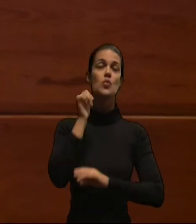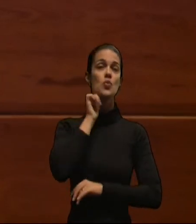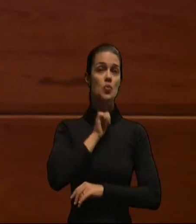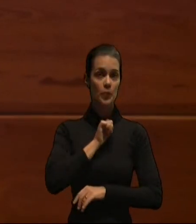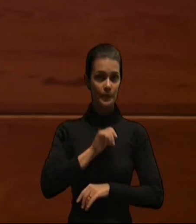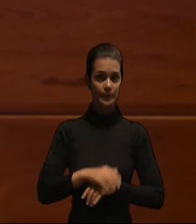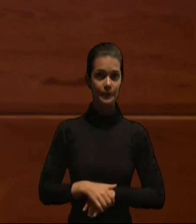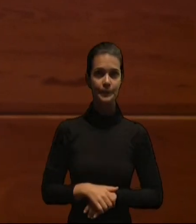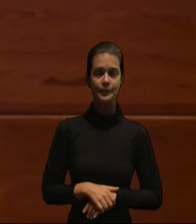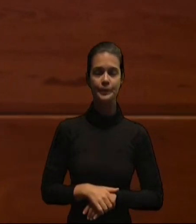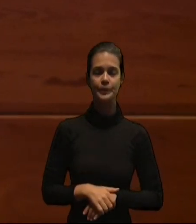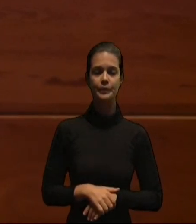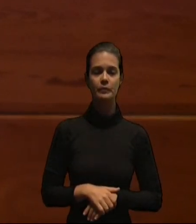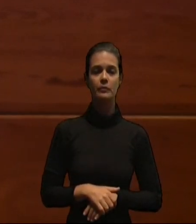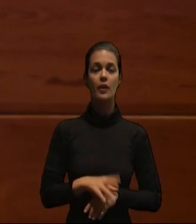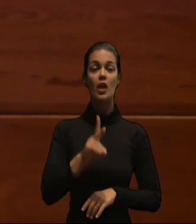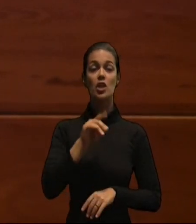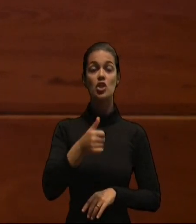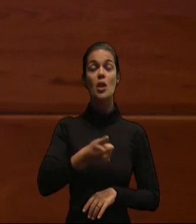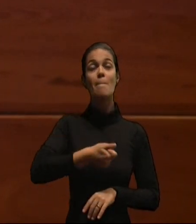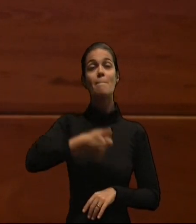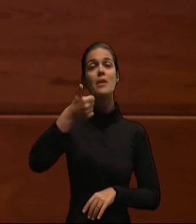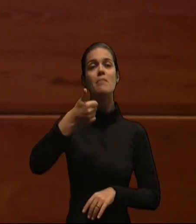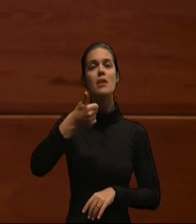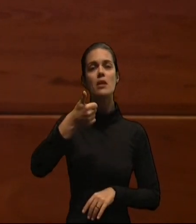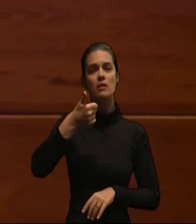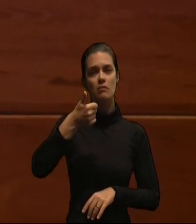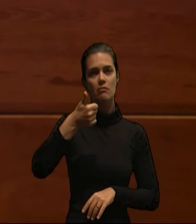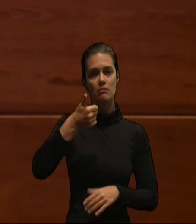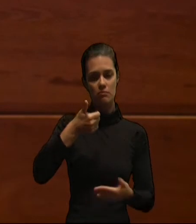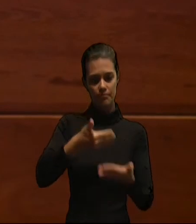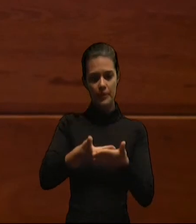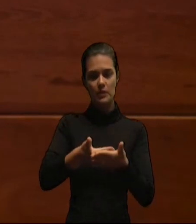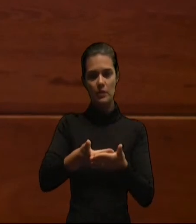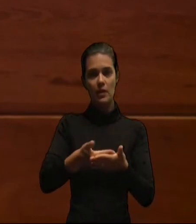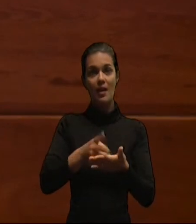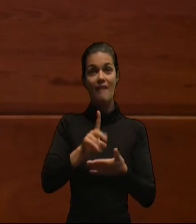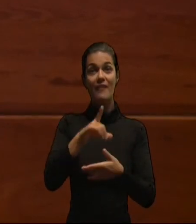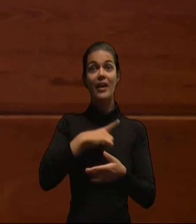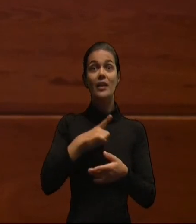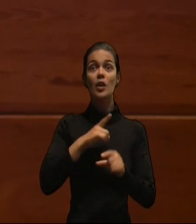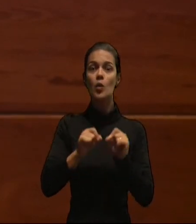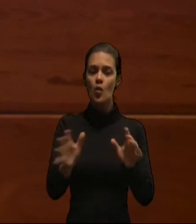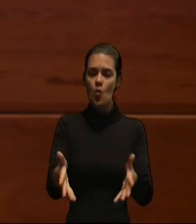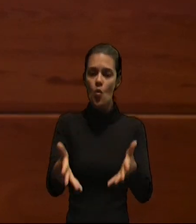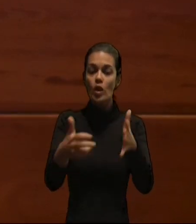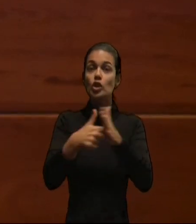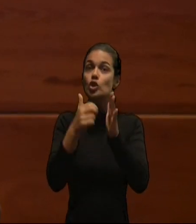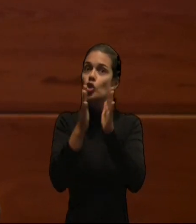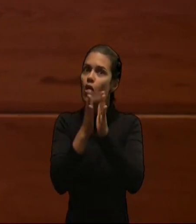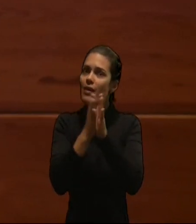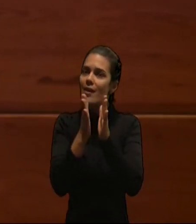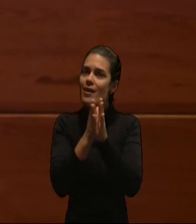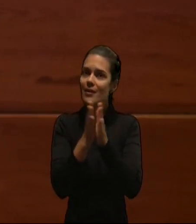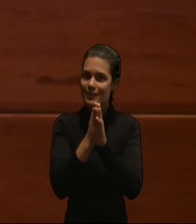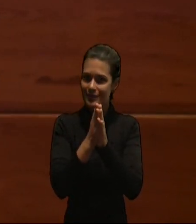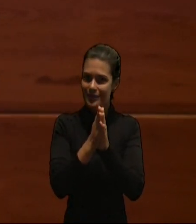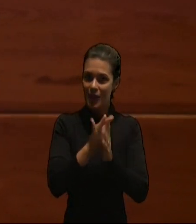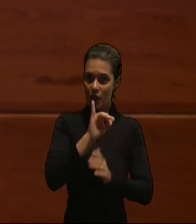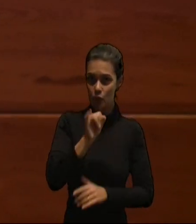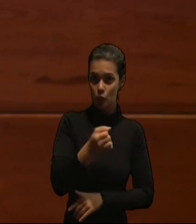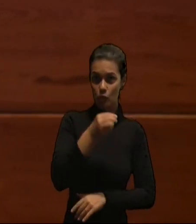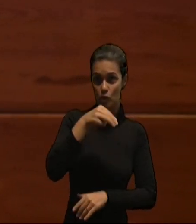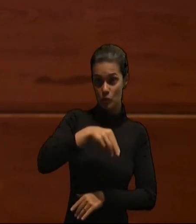partir do dia 1º, conforme o pastor Francisco já falou, nós iniciaremos uma campanha de oração, a Junta de Missões